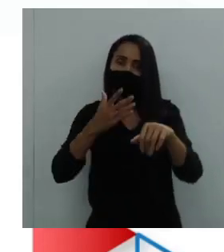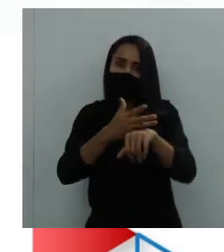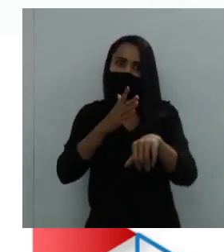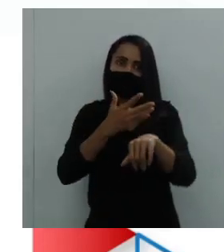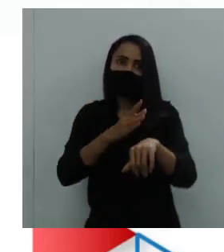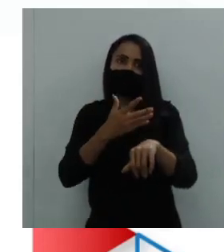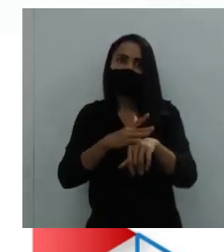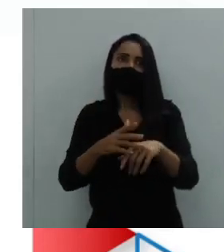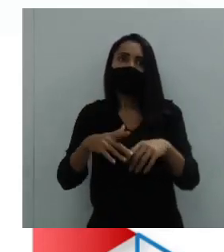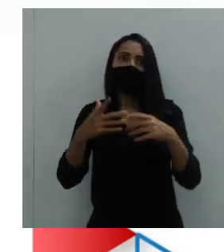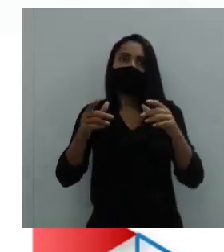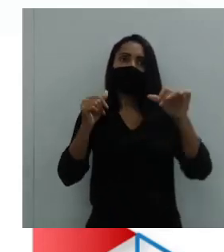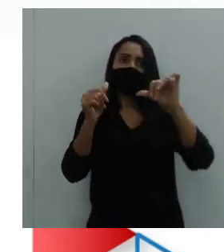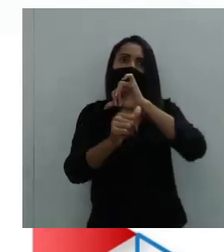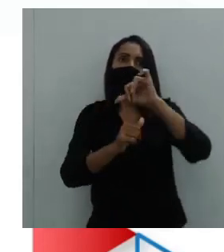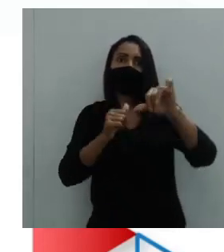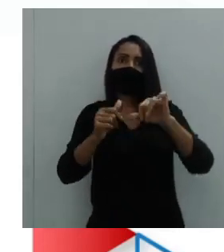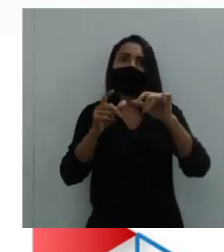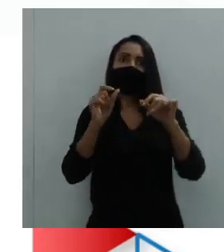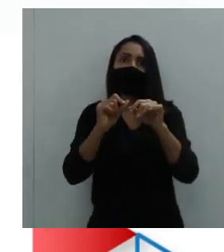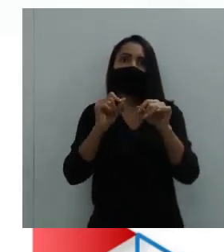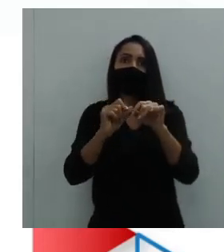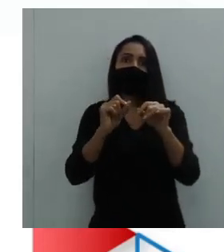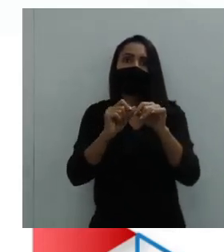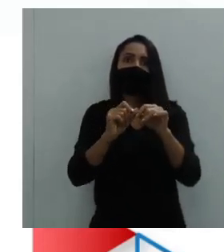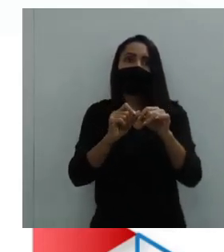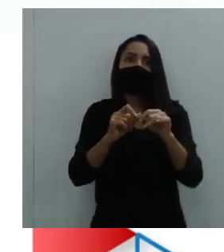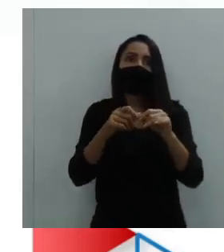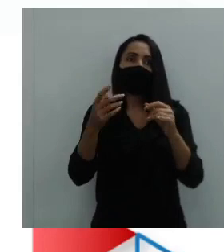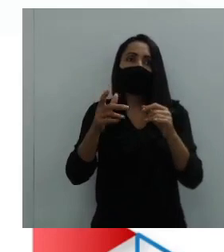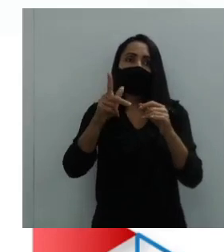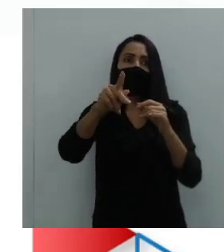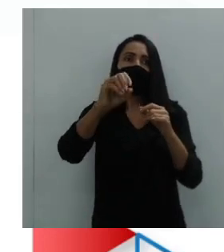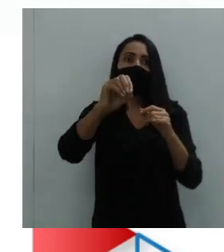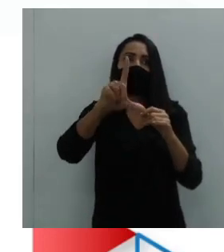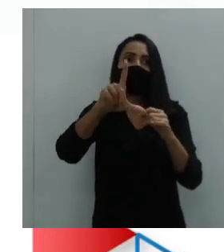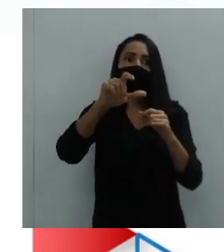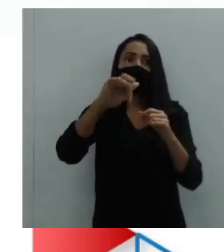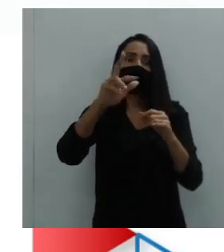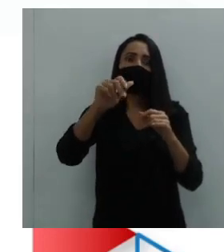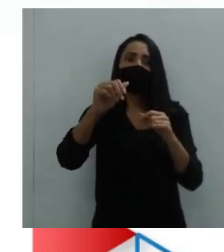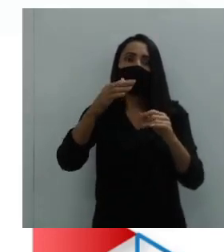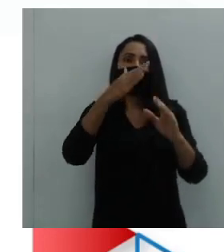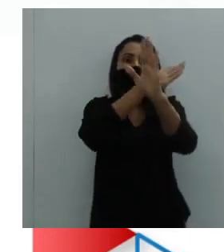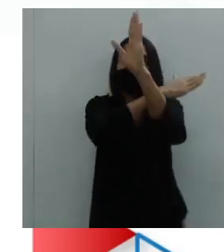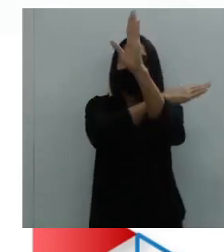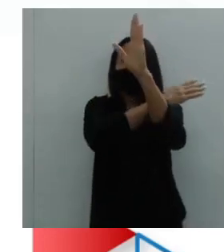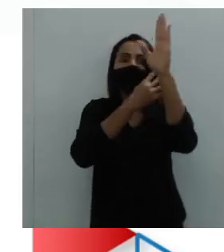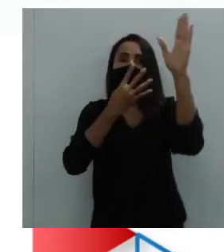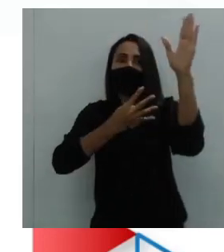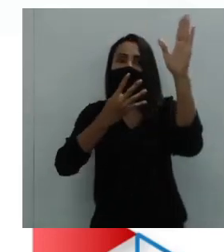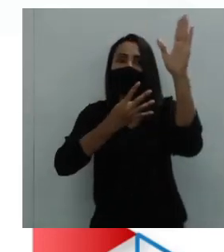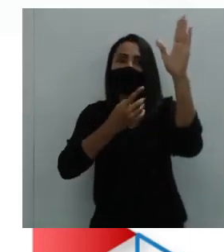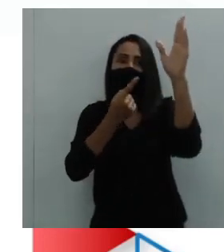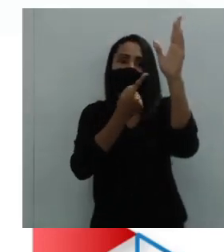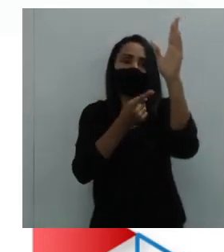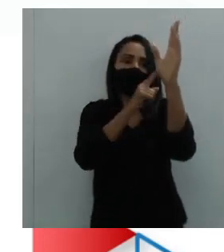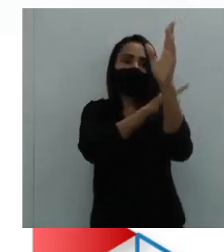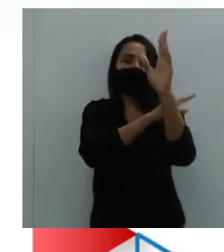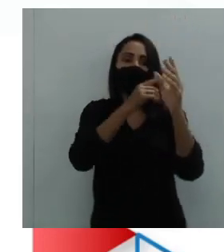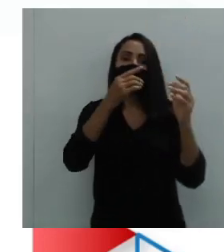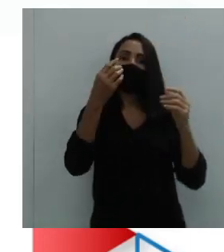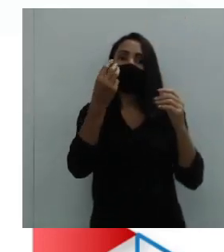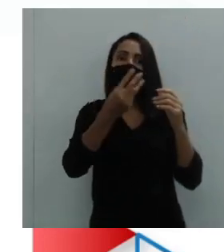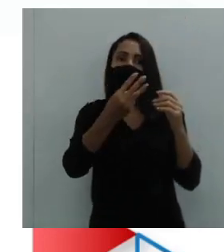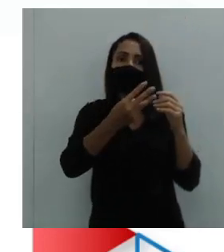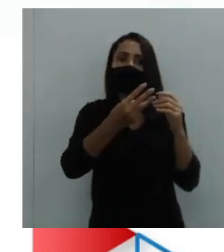a transformação que você deve fazer para refletir o polígono do quarto quadrante para o terceiro quadrante. O que é que eu